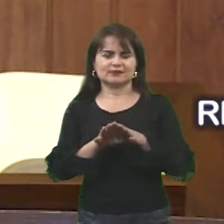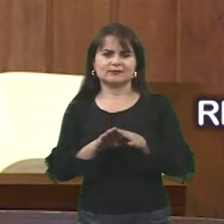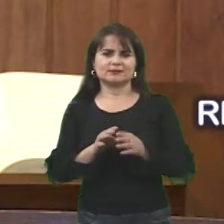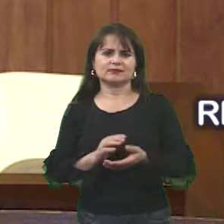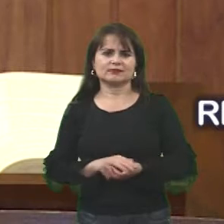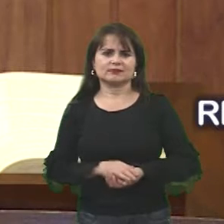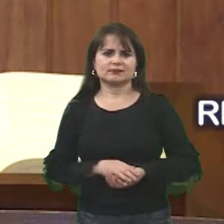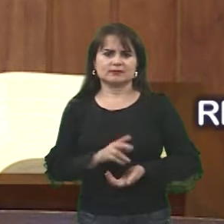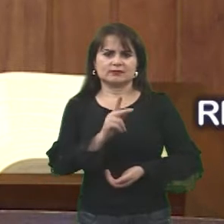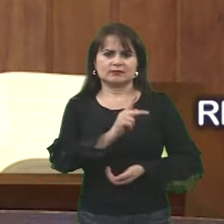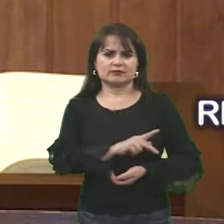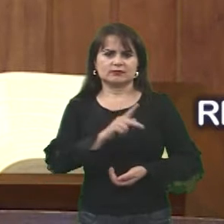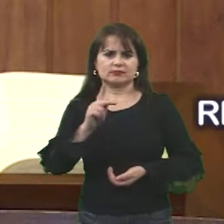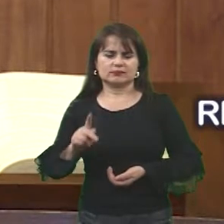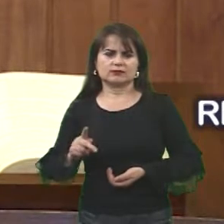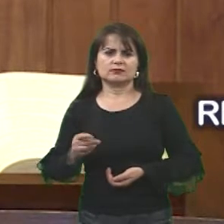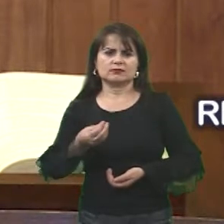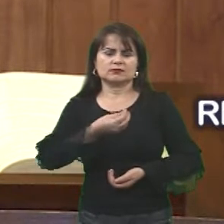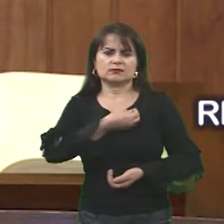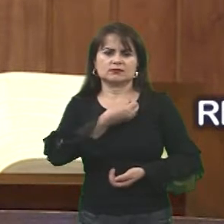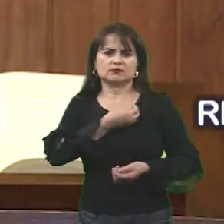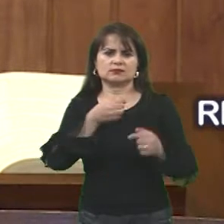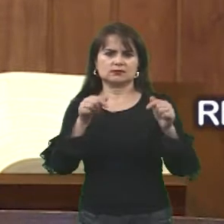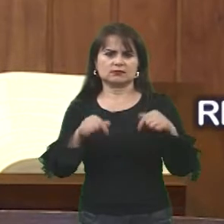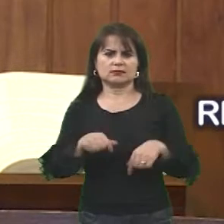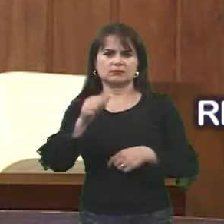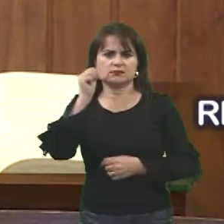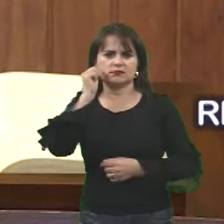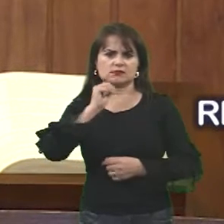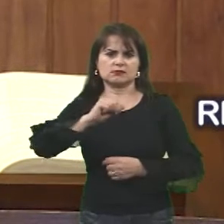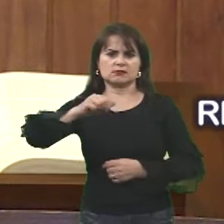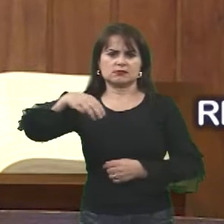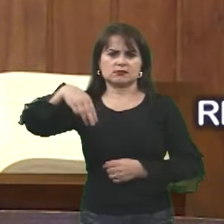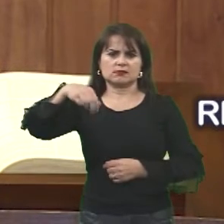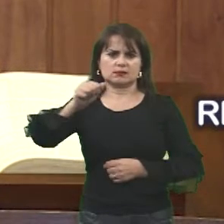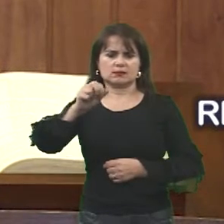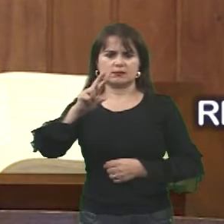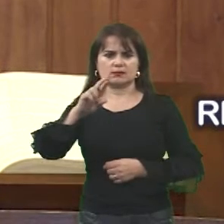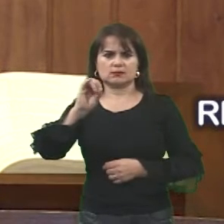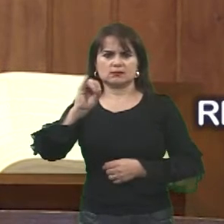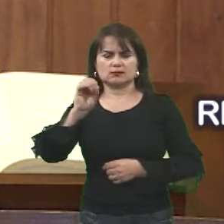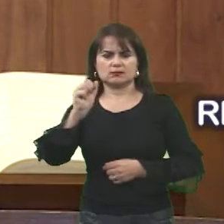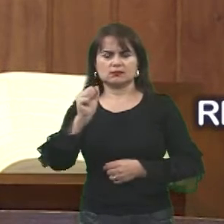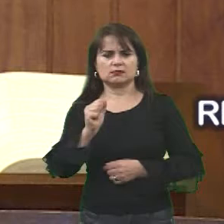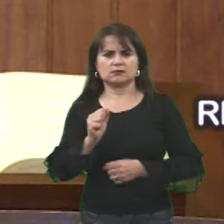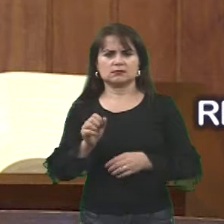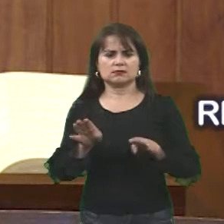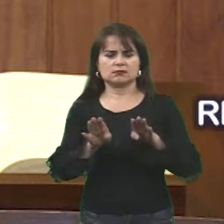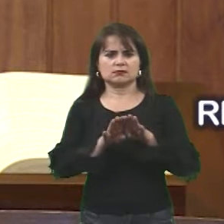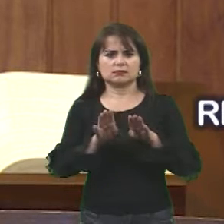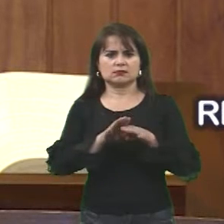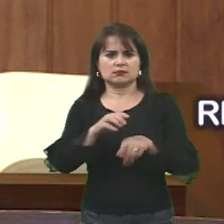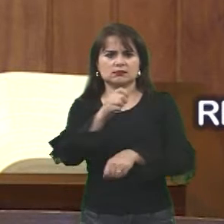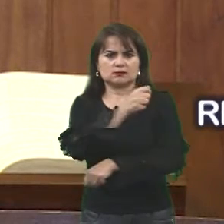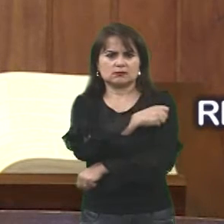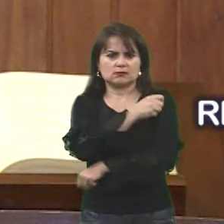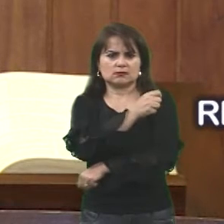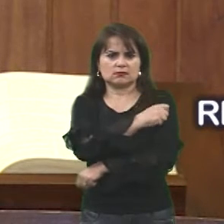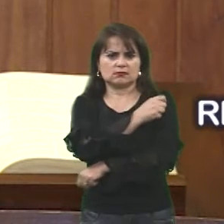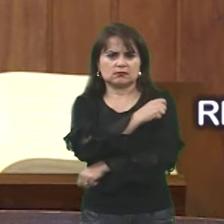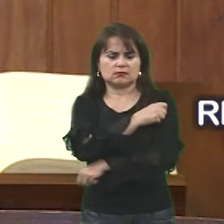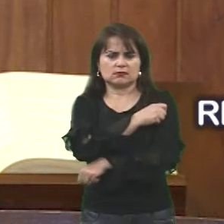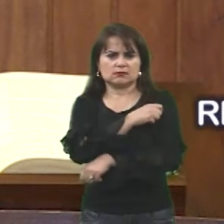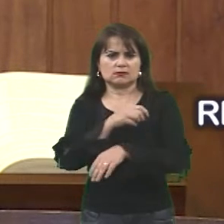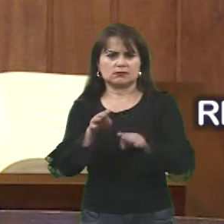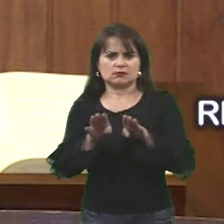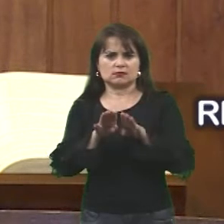também aqui representados pela professora Maria Valéria, que representa os professores, alunos e funcionários de Marília,